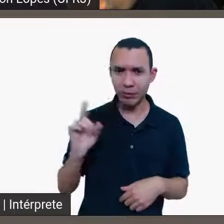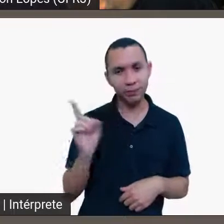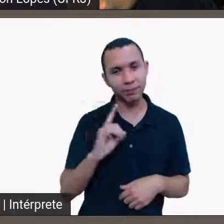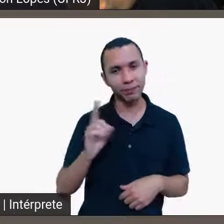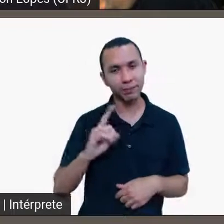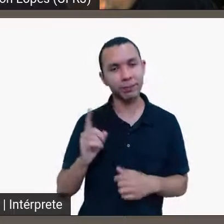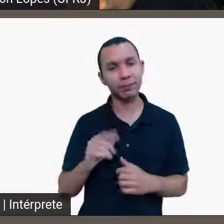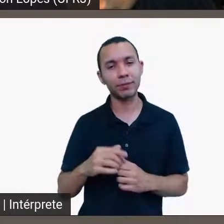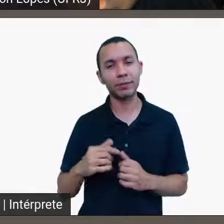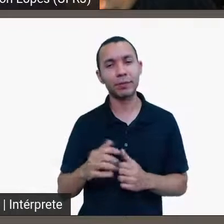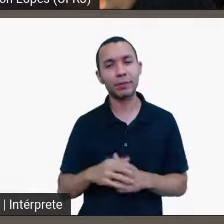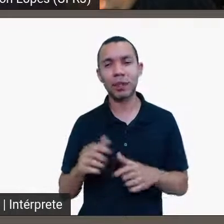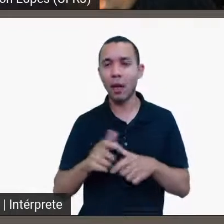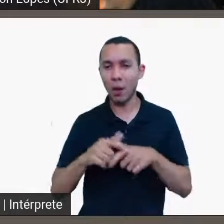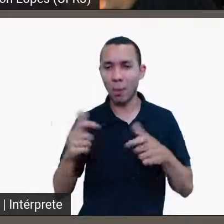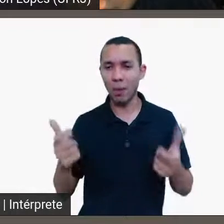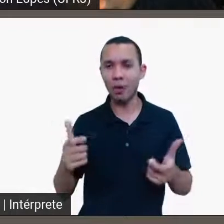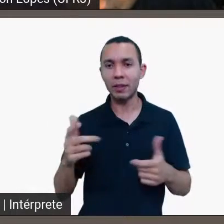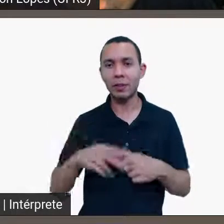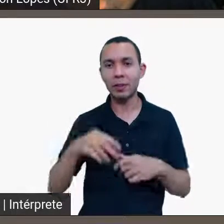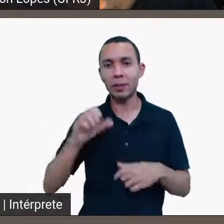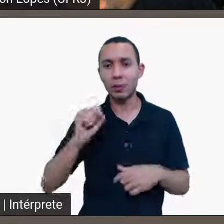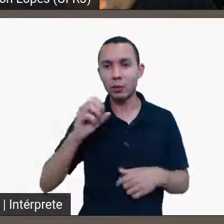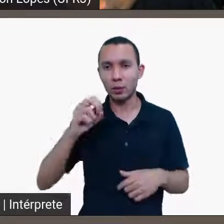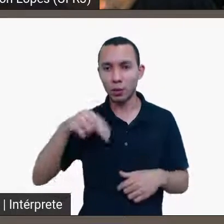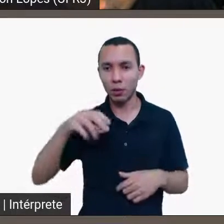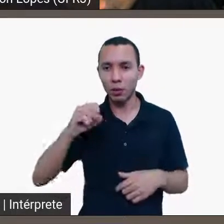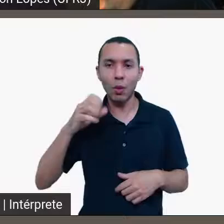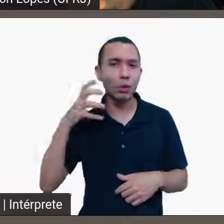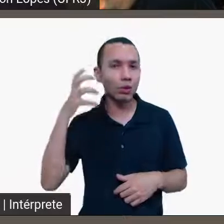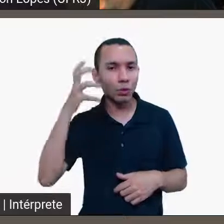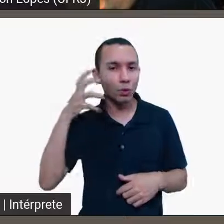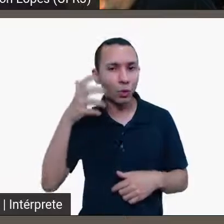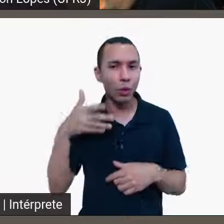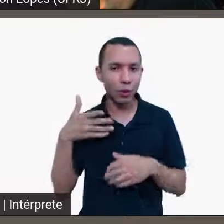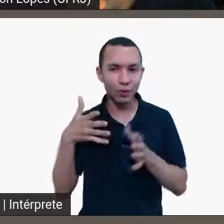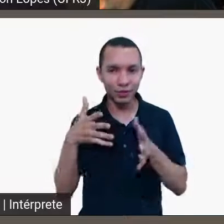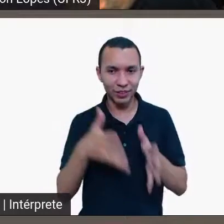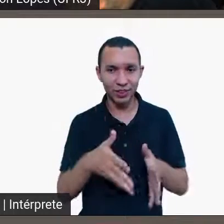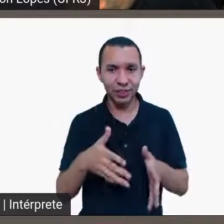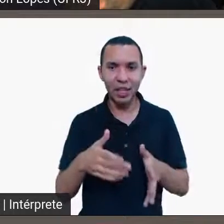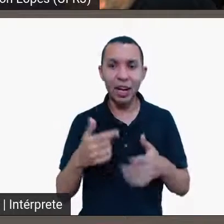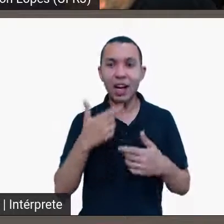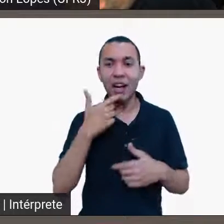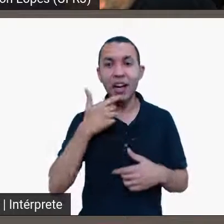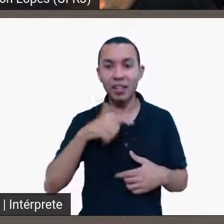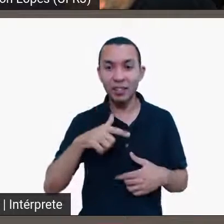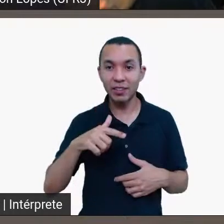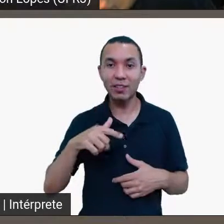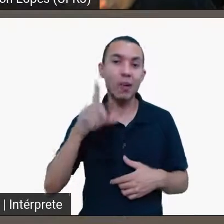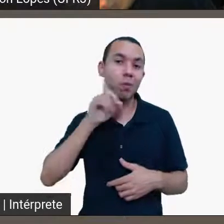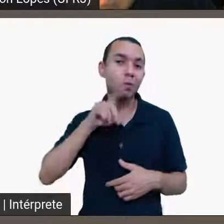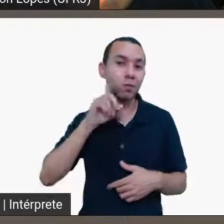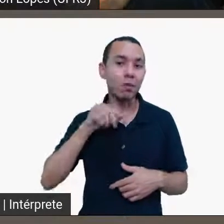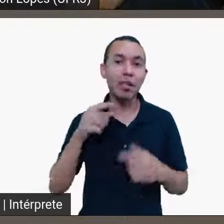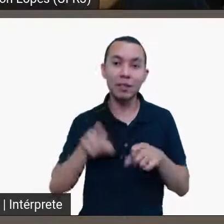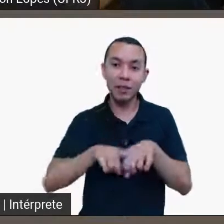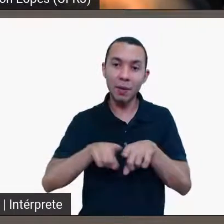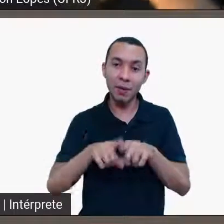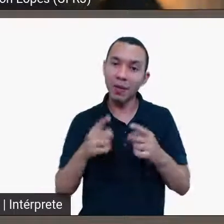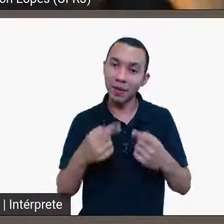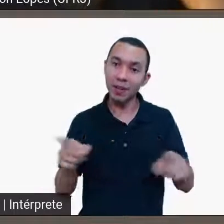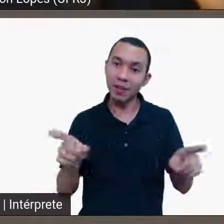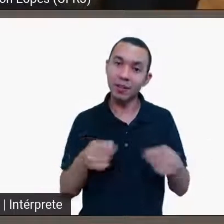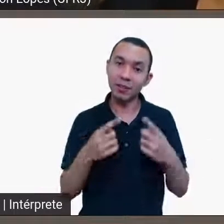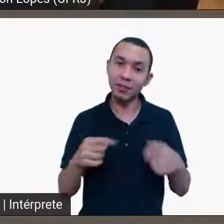aumenta com a chegada do sonoro, porque aí a presença da língua norte-americana e da música, aí, de